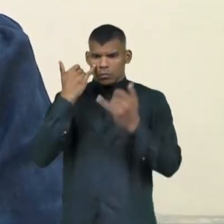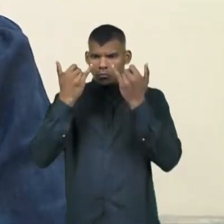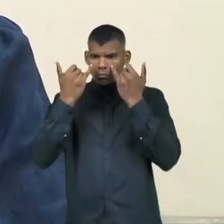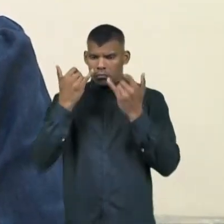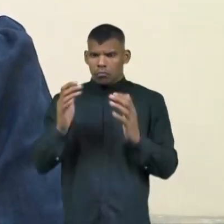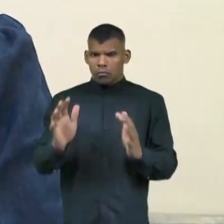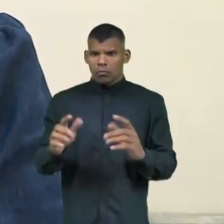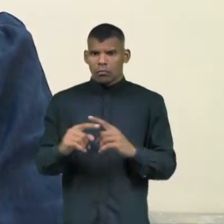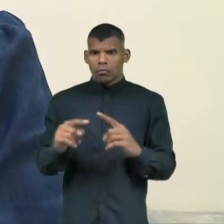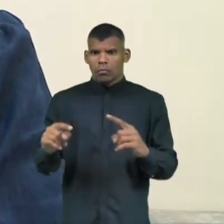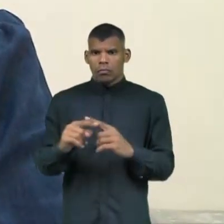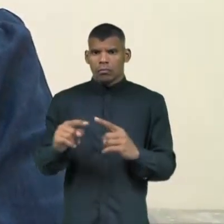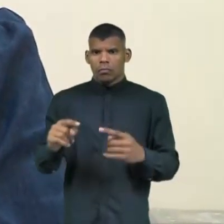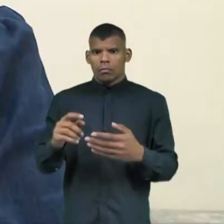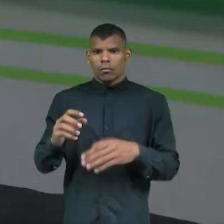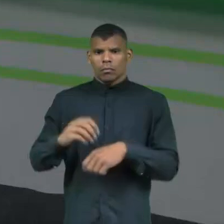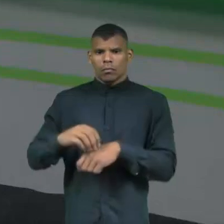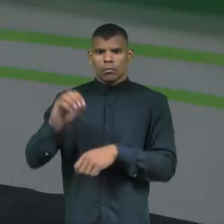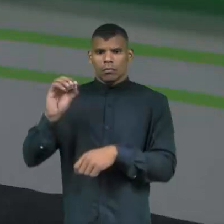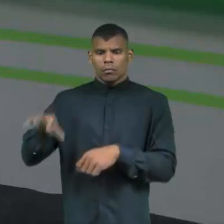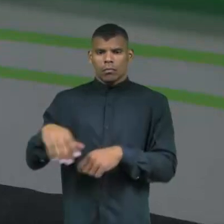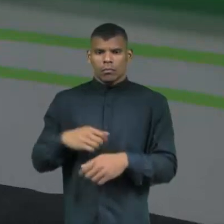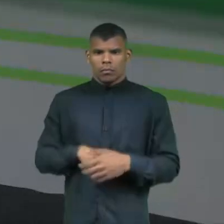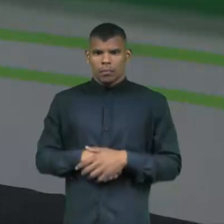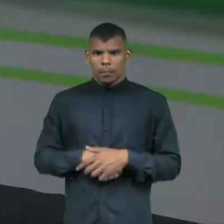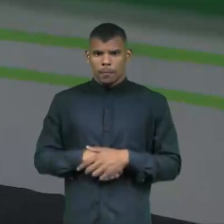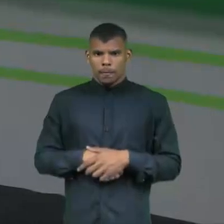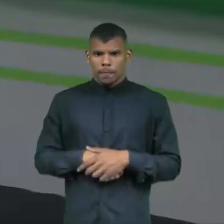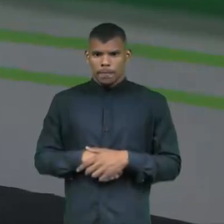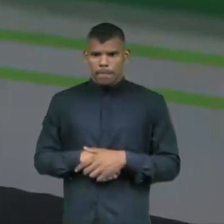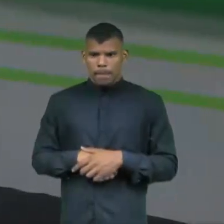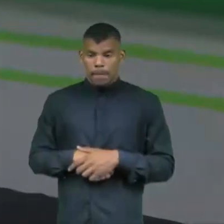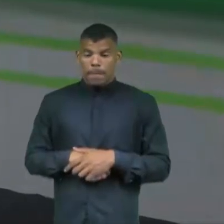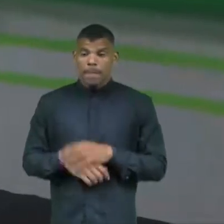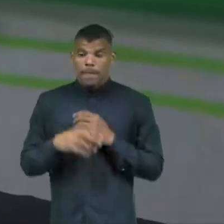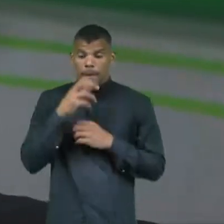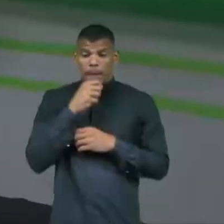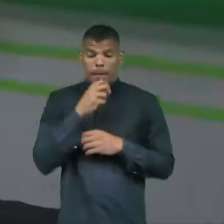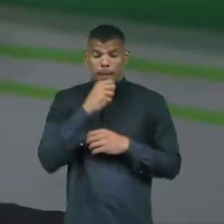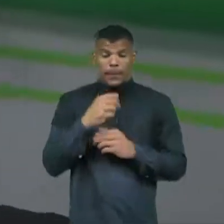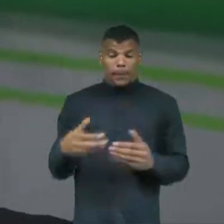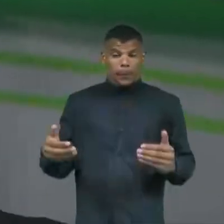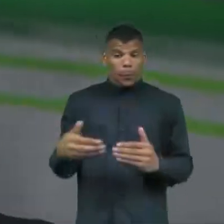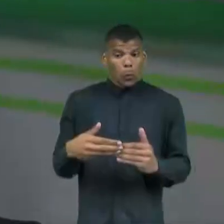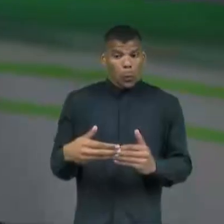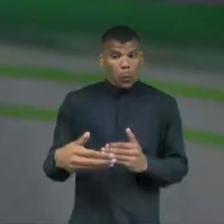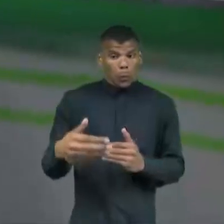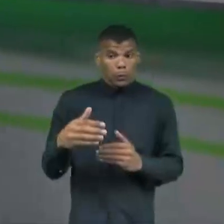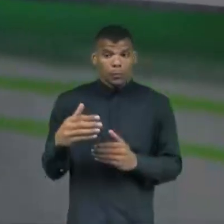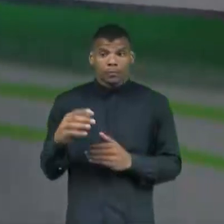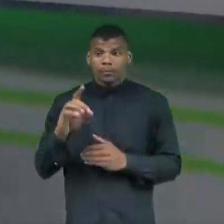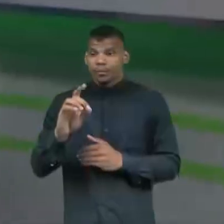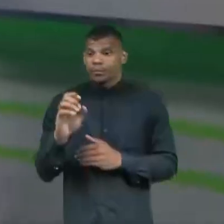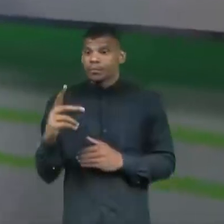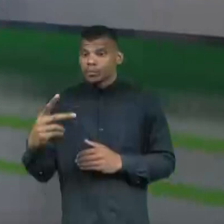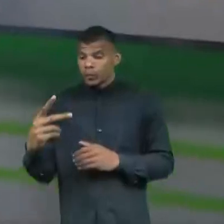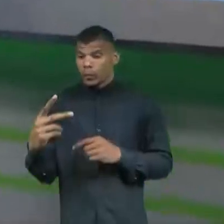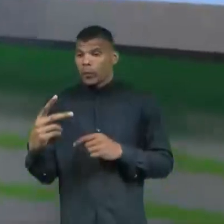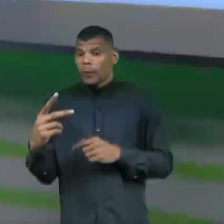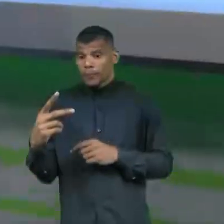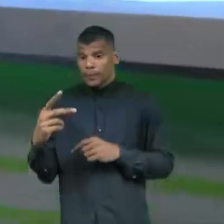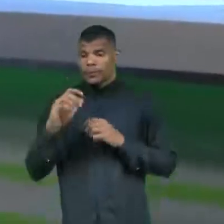e basta apenas repassar. Neste sábado, o Departamento de Educação do Instituto Federal do